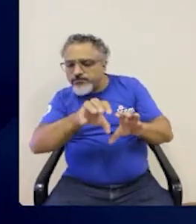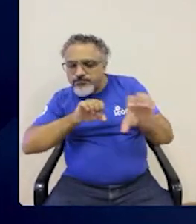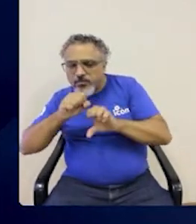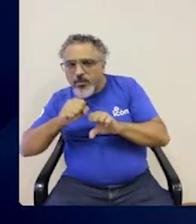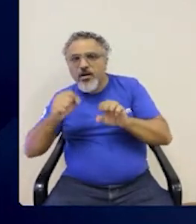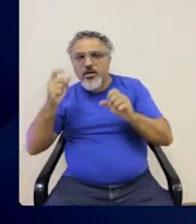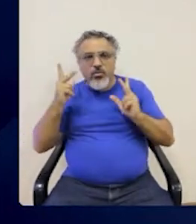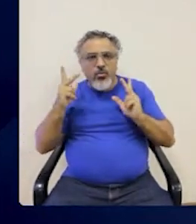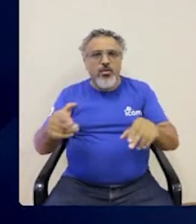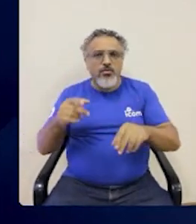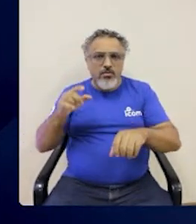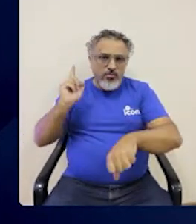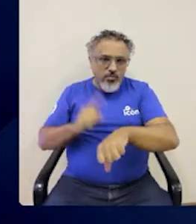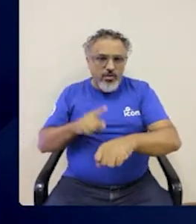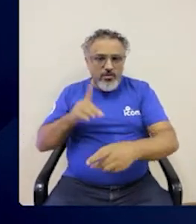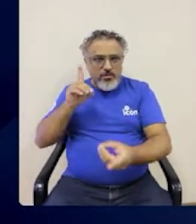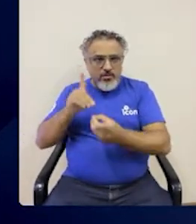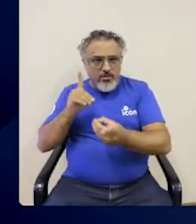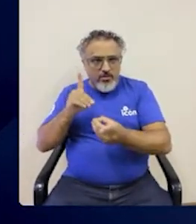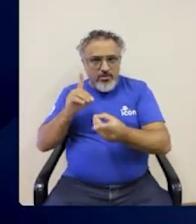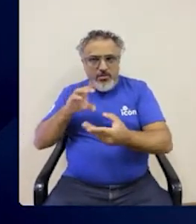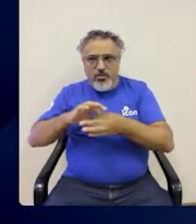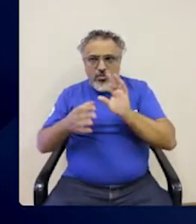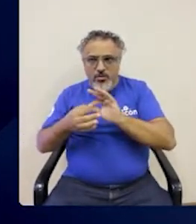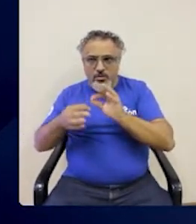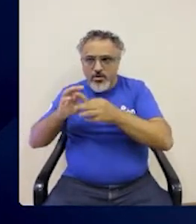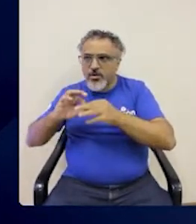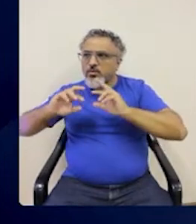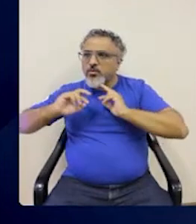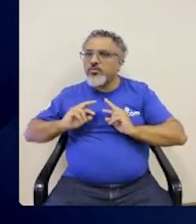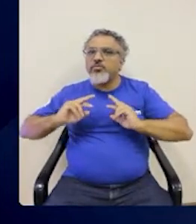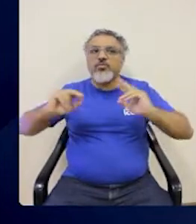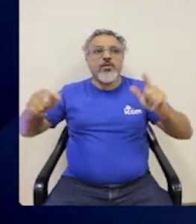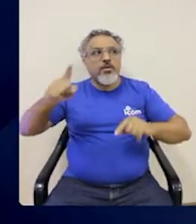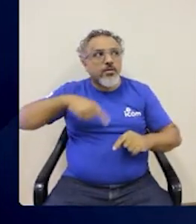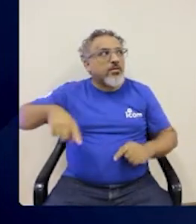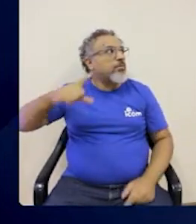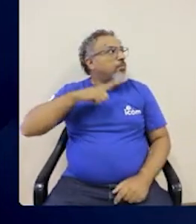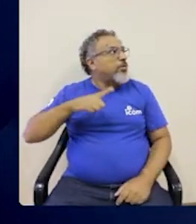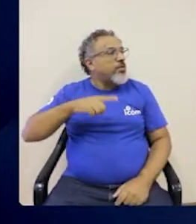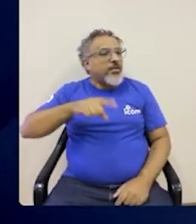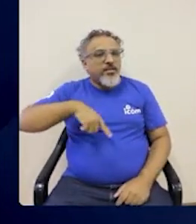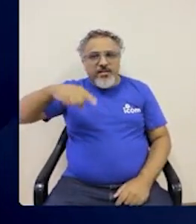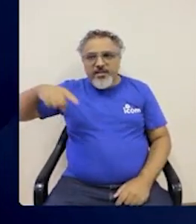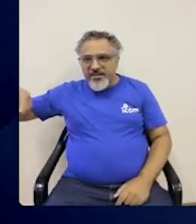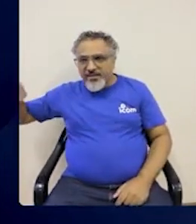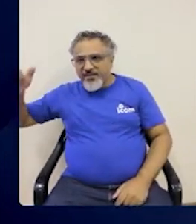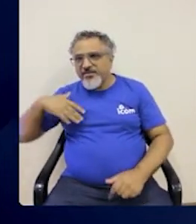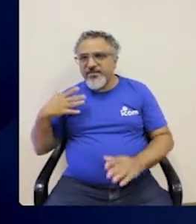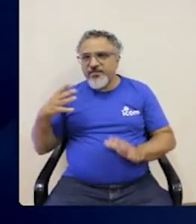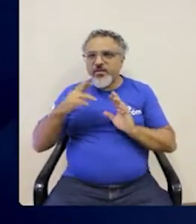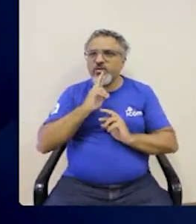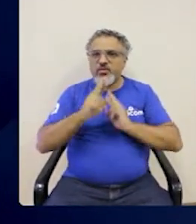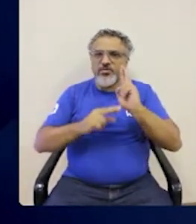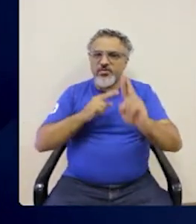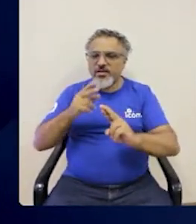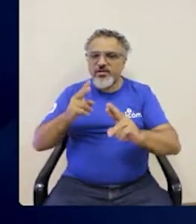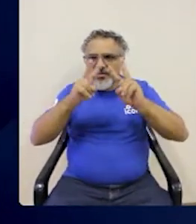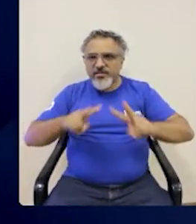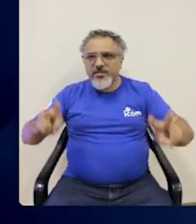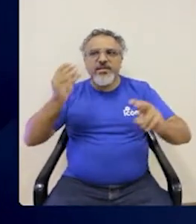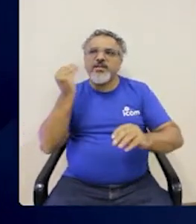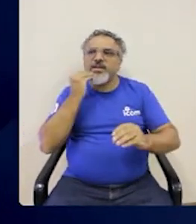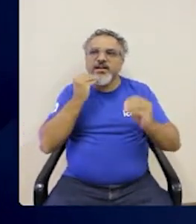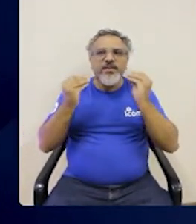mesma intervenção implantada em contextos diferentes podem variar nos efeitos e nos resultados que eu observo e